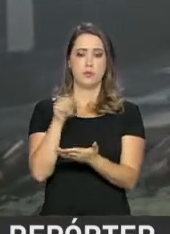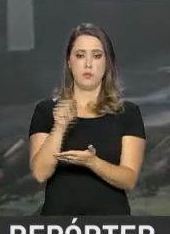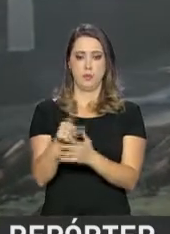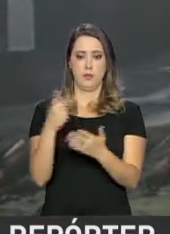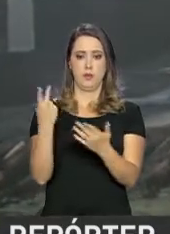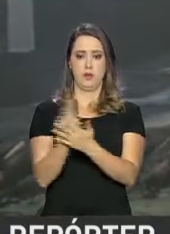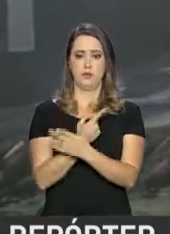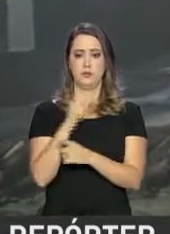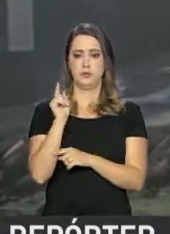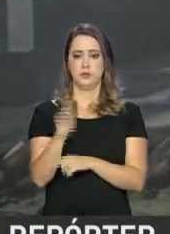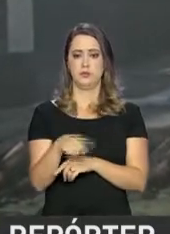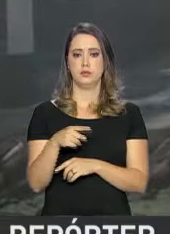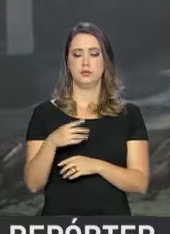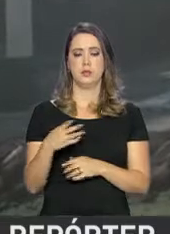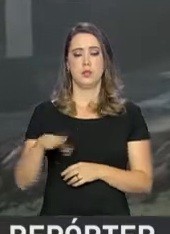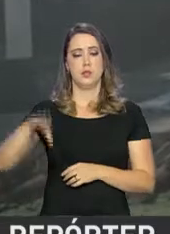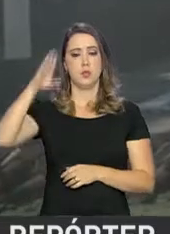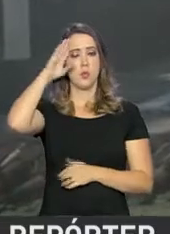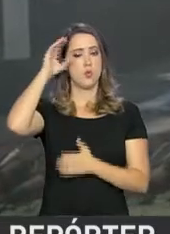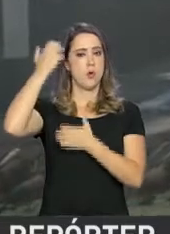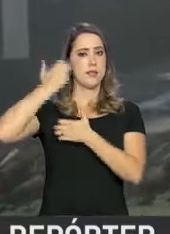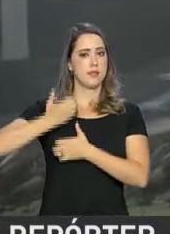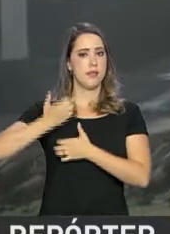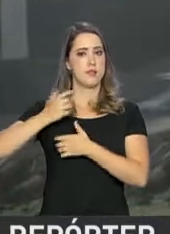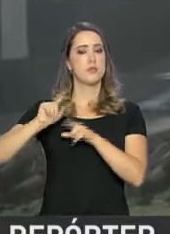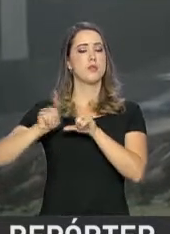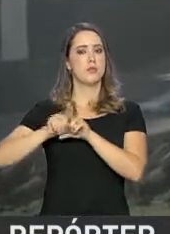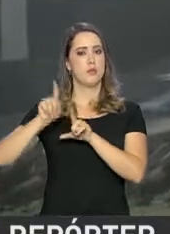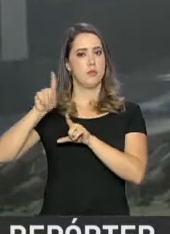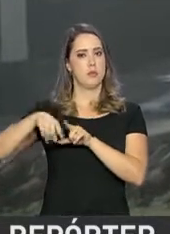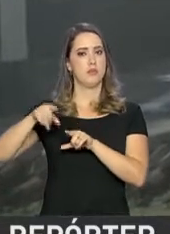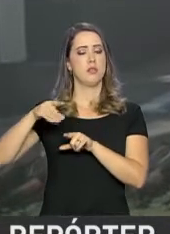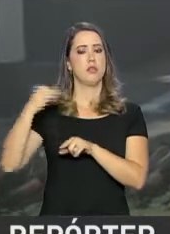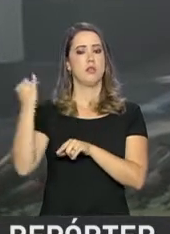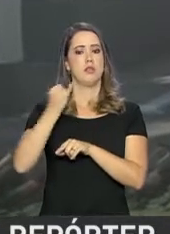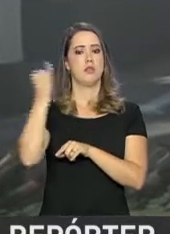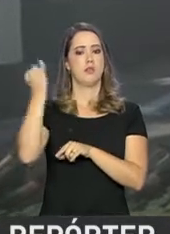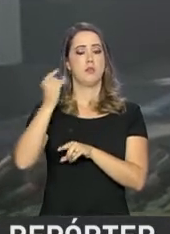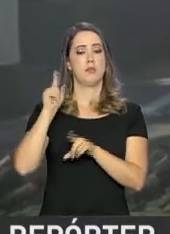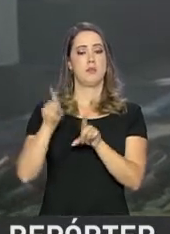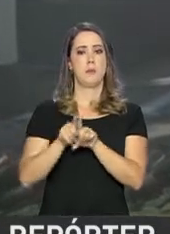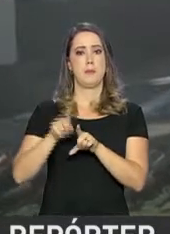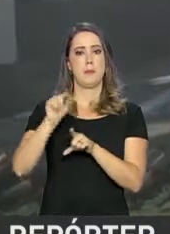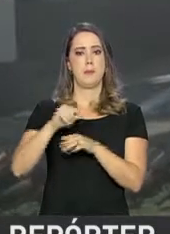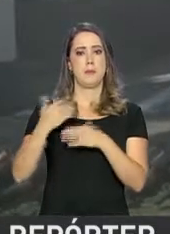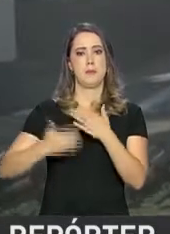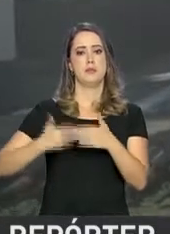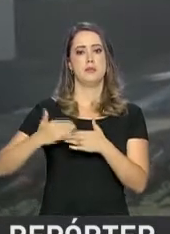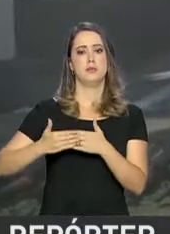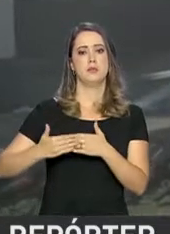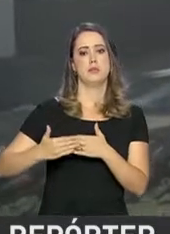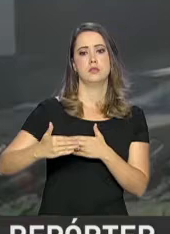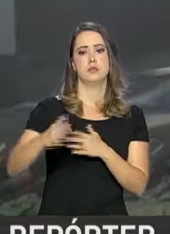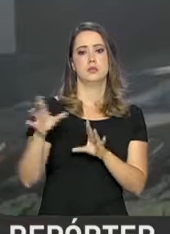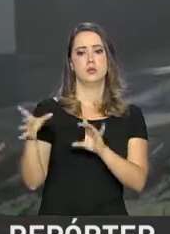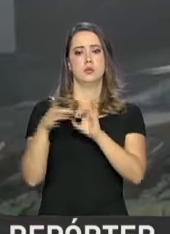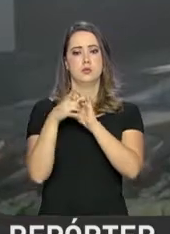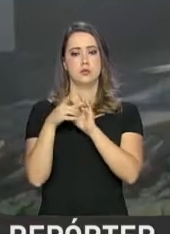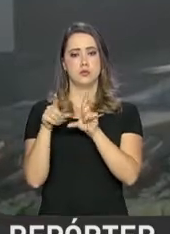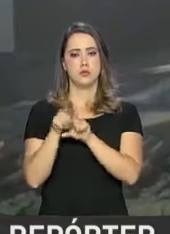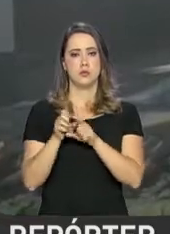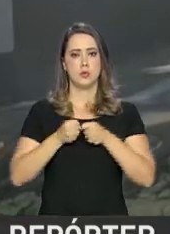aconteça e do exército brasileiro são fundamentais na nesta nesta grande sinergia nessa grande união